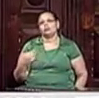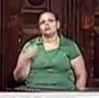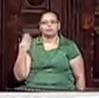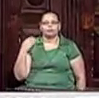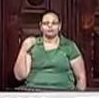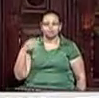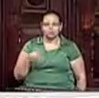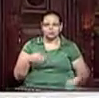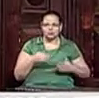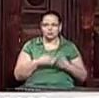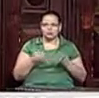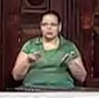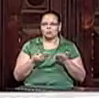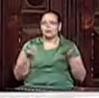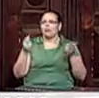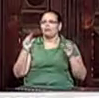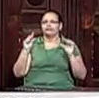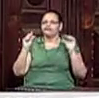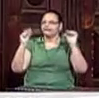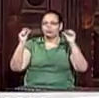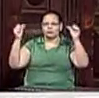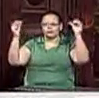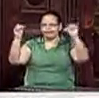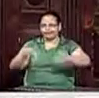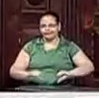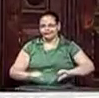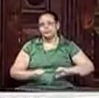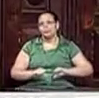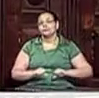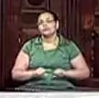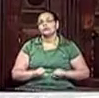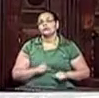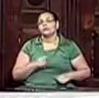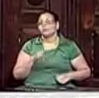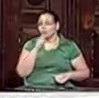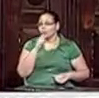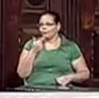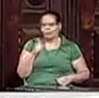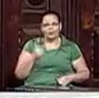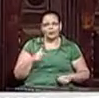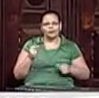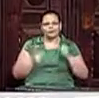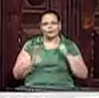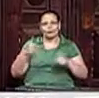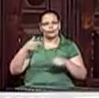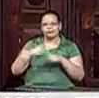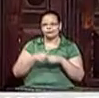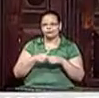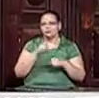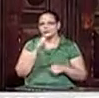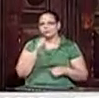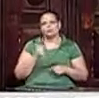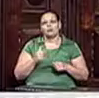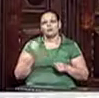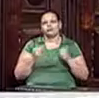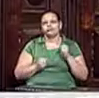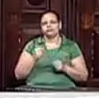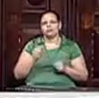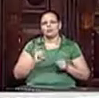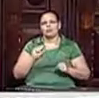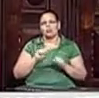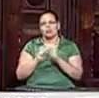foi vertiginosa, ao ponto de não ter combustível, de não ter conservação dos veículos, etc,